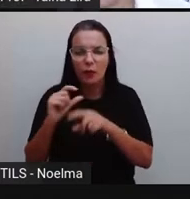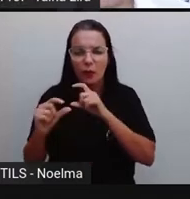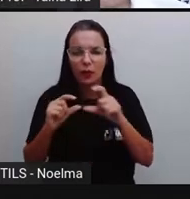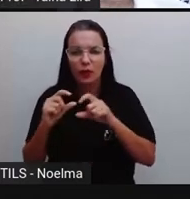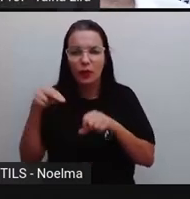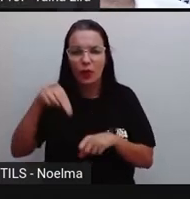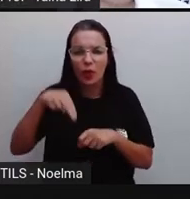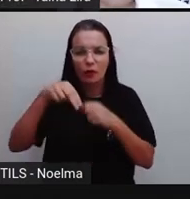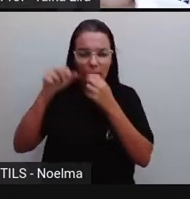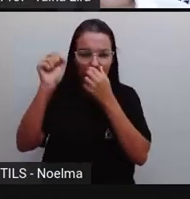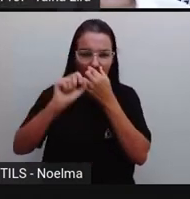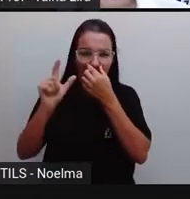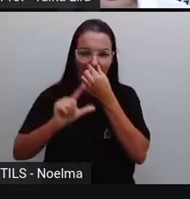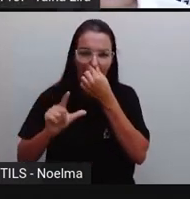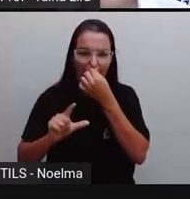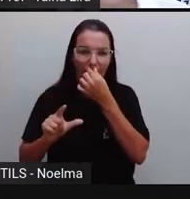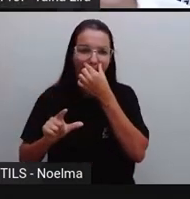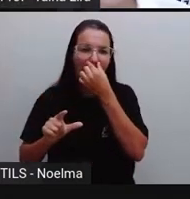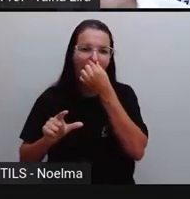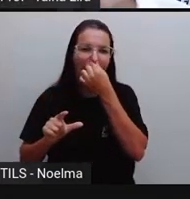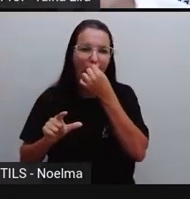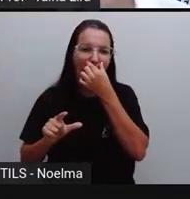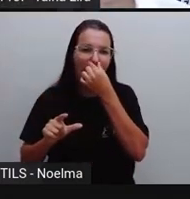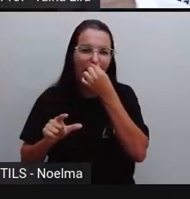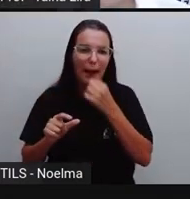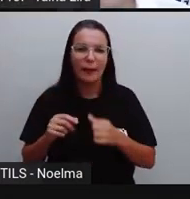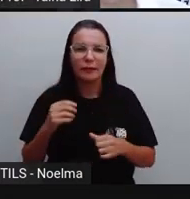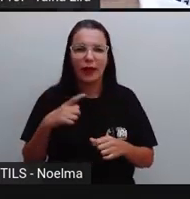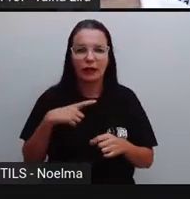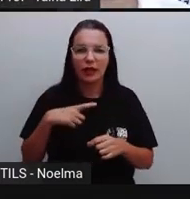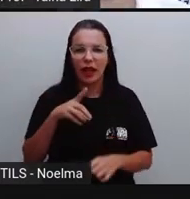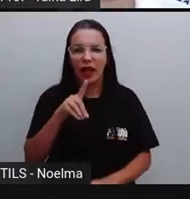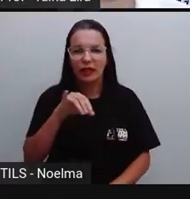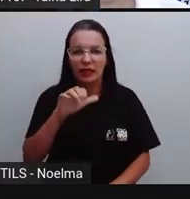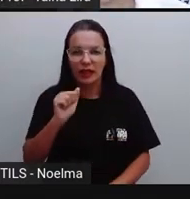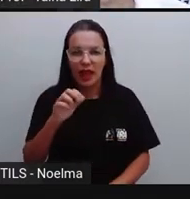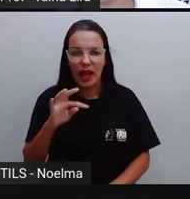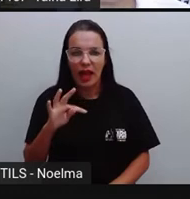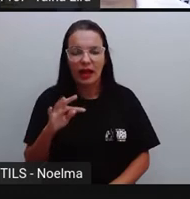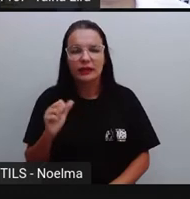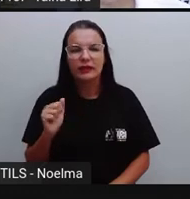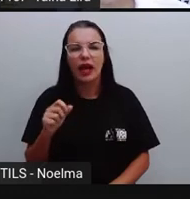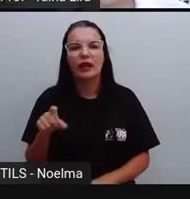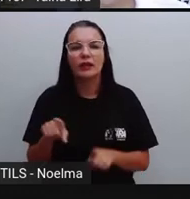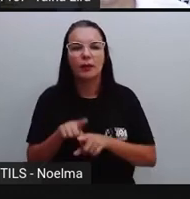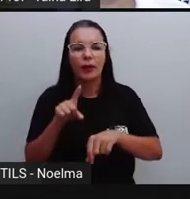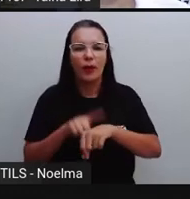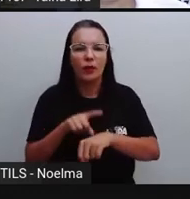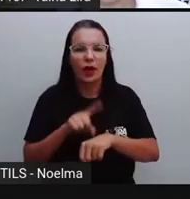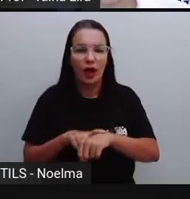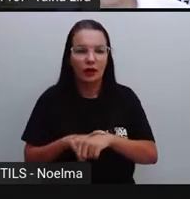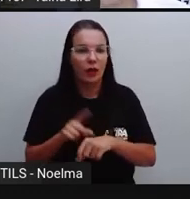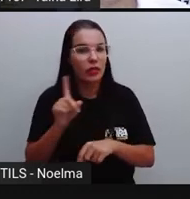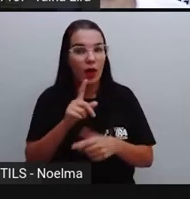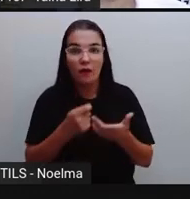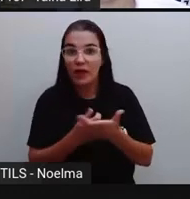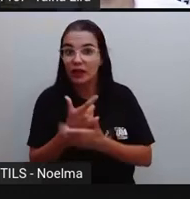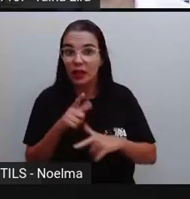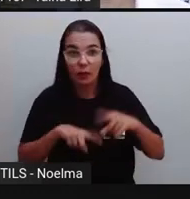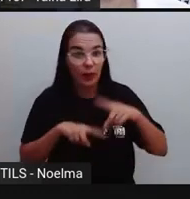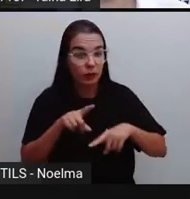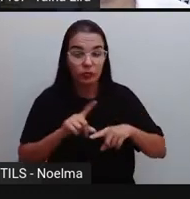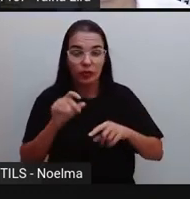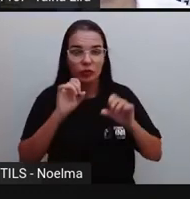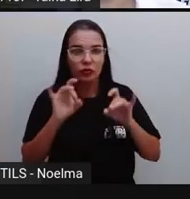falar um pouquinho sobre o câncer de próstata, tem ali a data, o horário. Então, ele também não está vendendo um produto, ele está